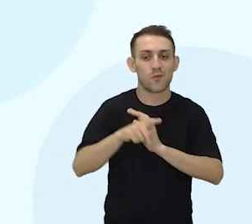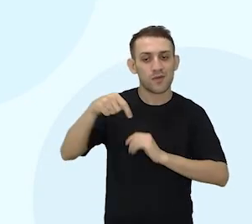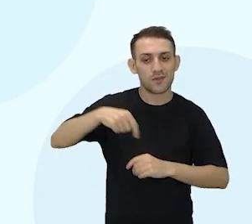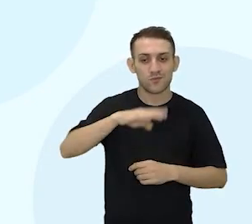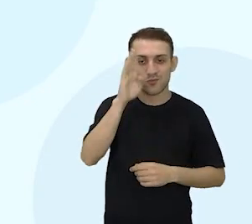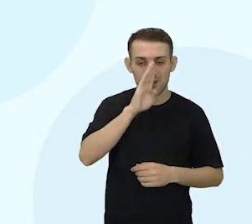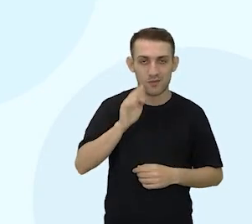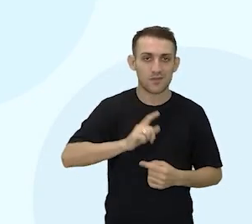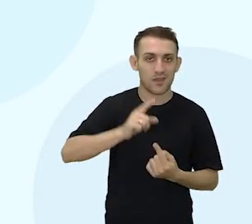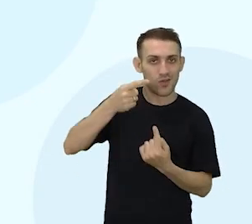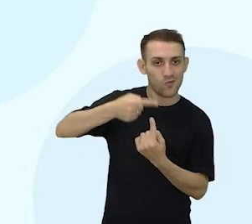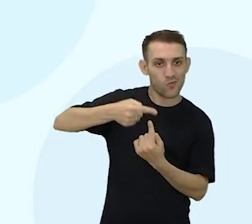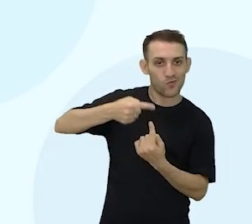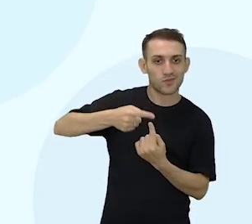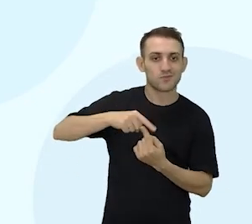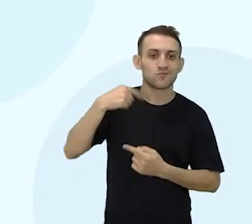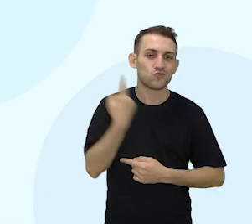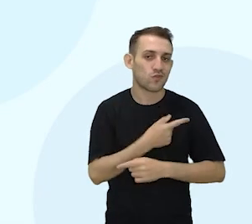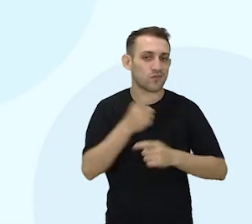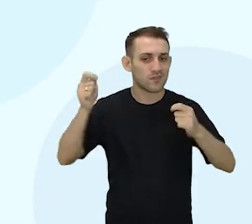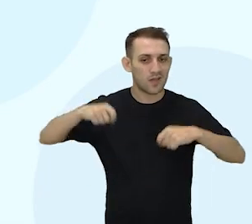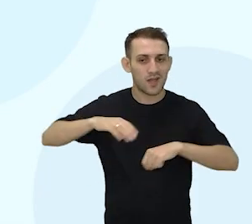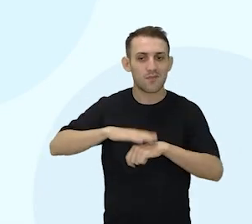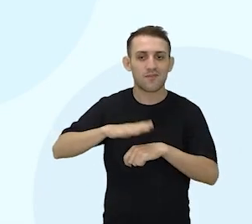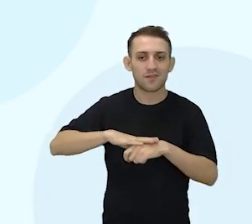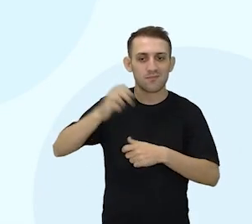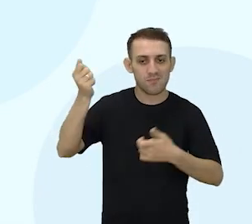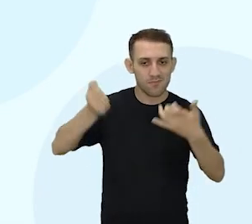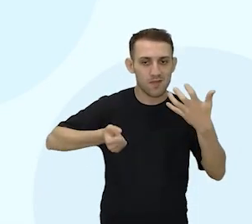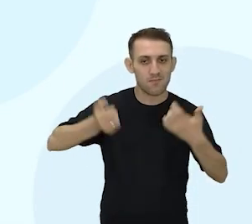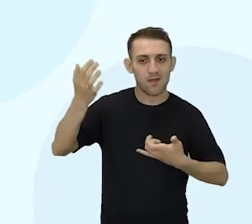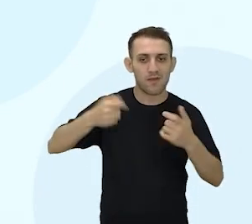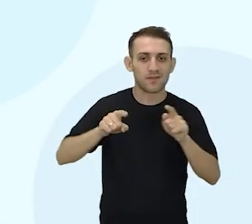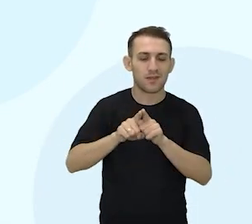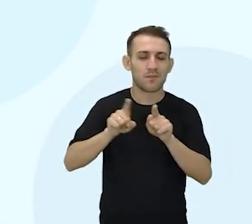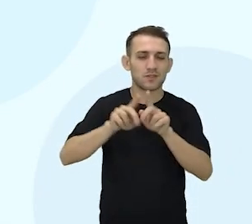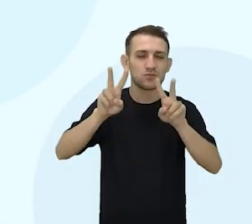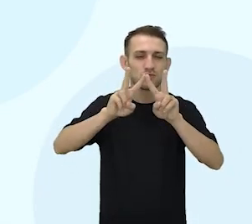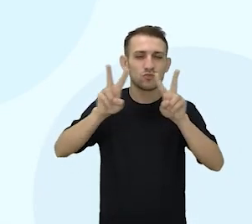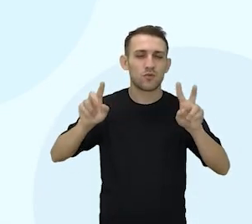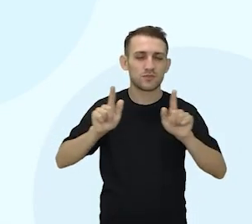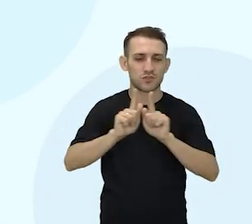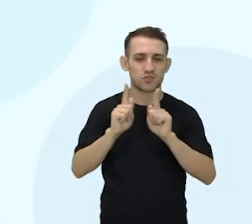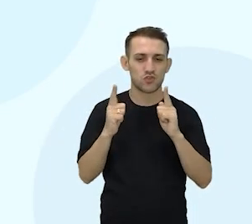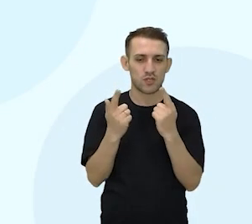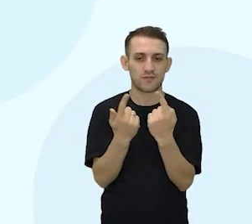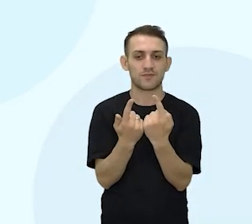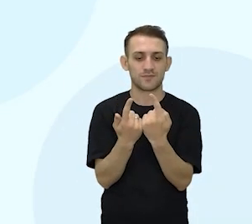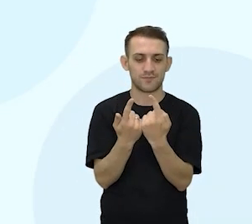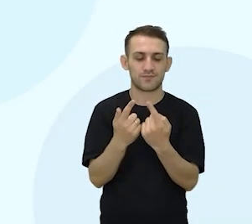Esse tipo de recorte a gente pode fazer quando está falando de geografia e tal, né?